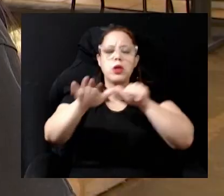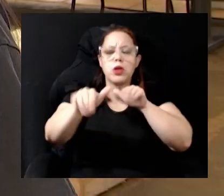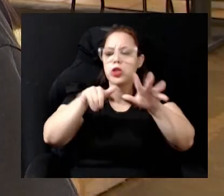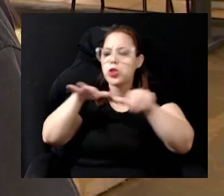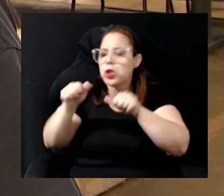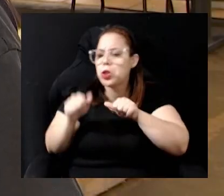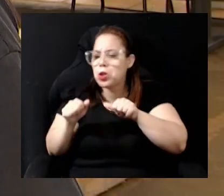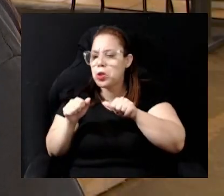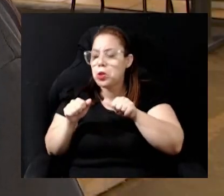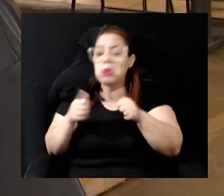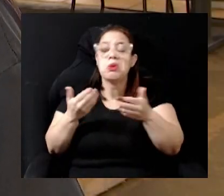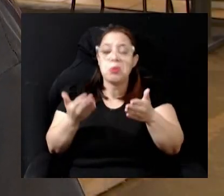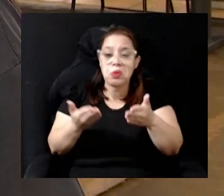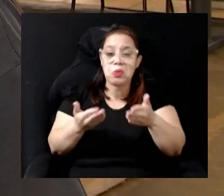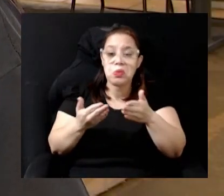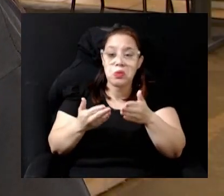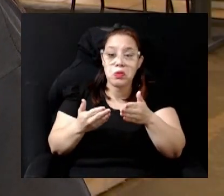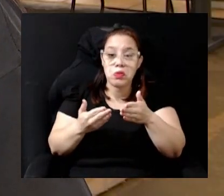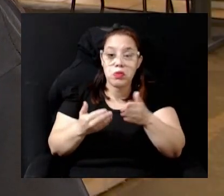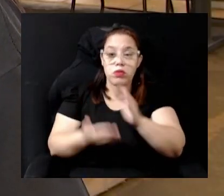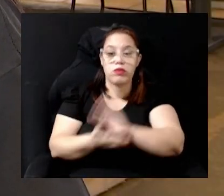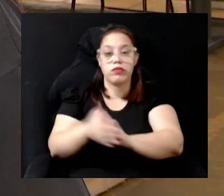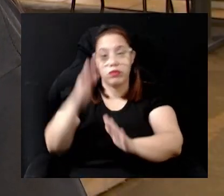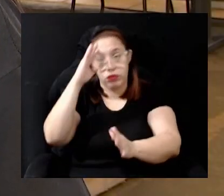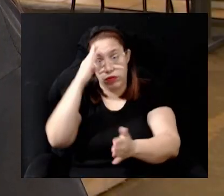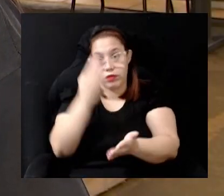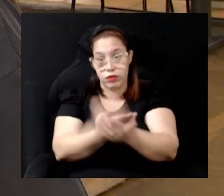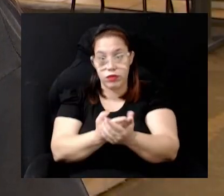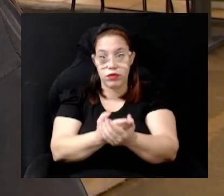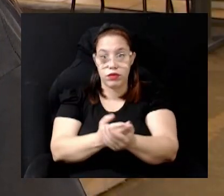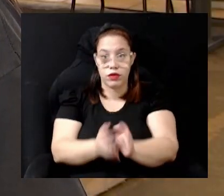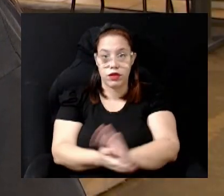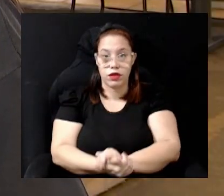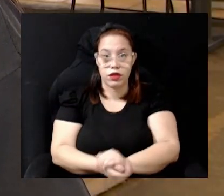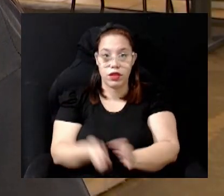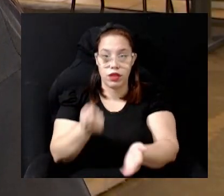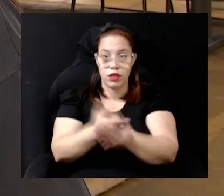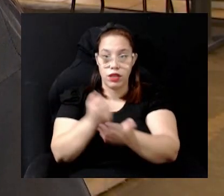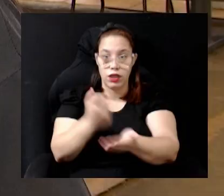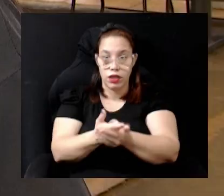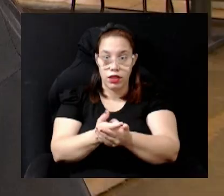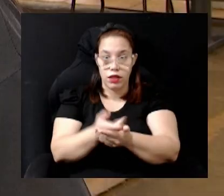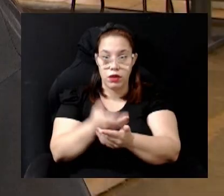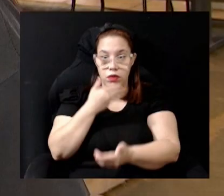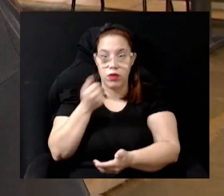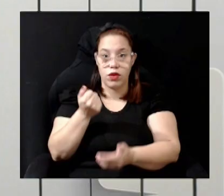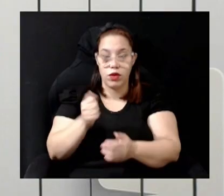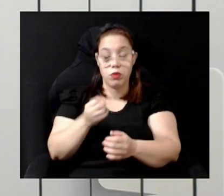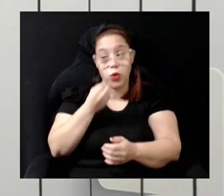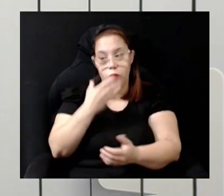floricultura, então a gente acredita que as vendas serão bem boas.